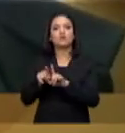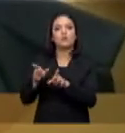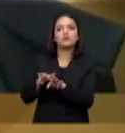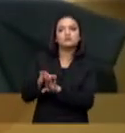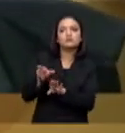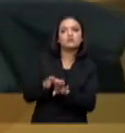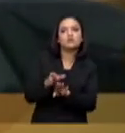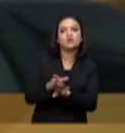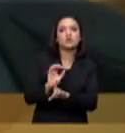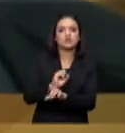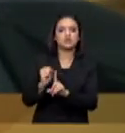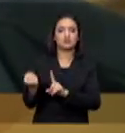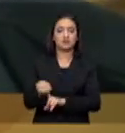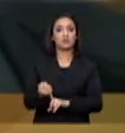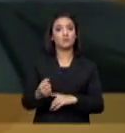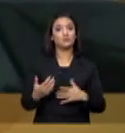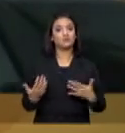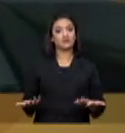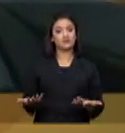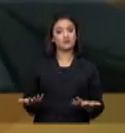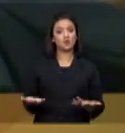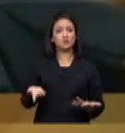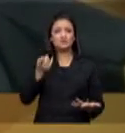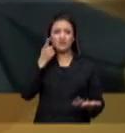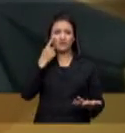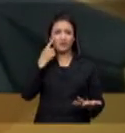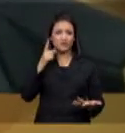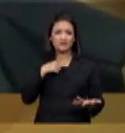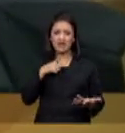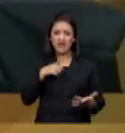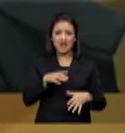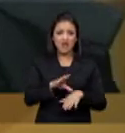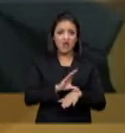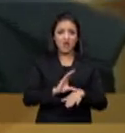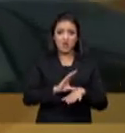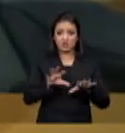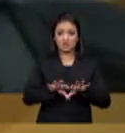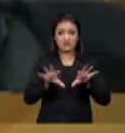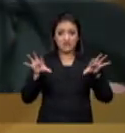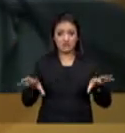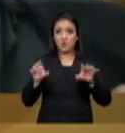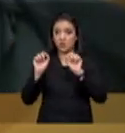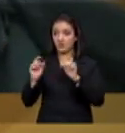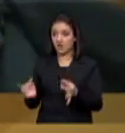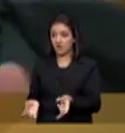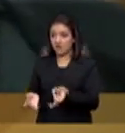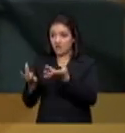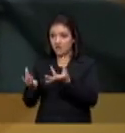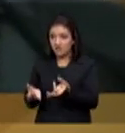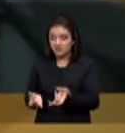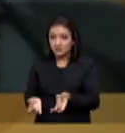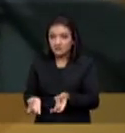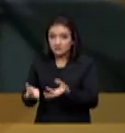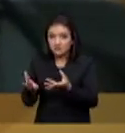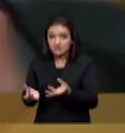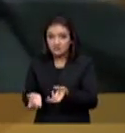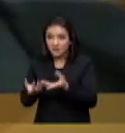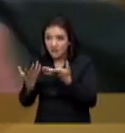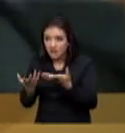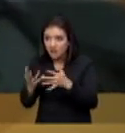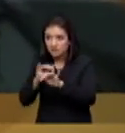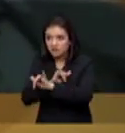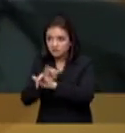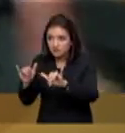social. Percebam que é muito claro para a Constituição o que é o espaço da informação divulgada